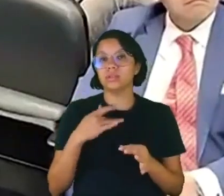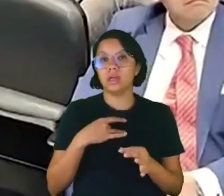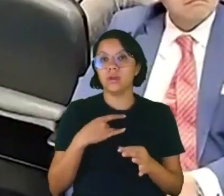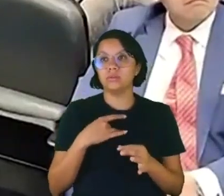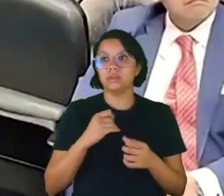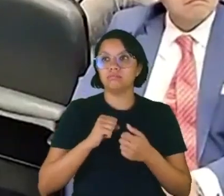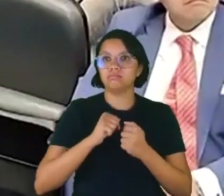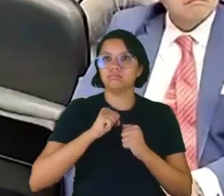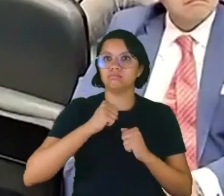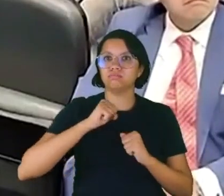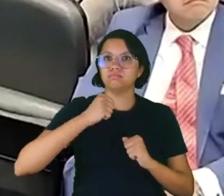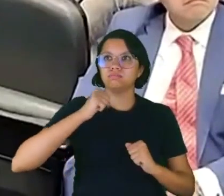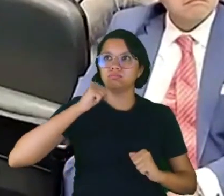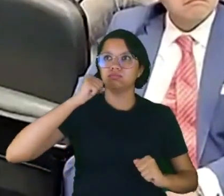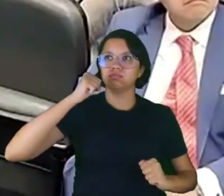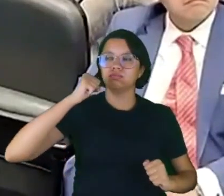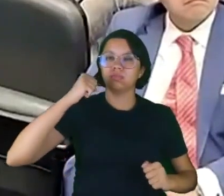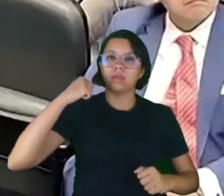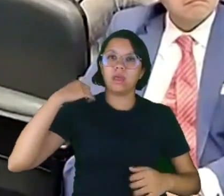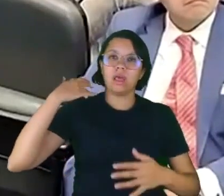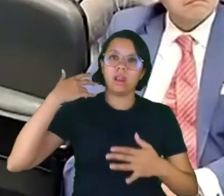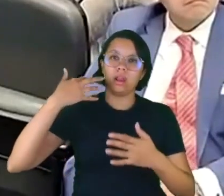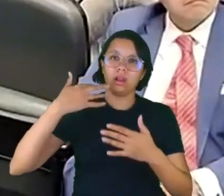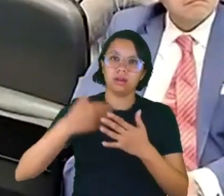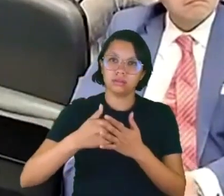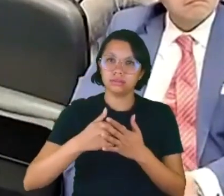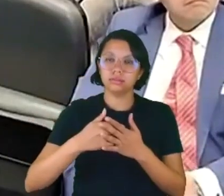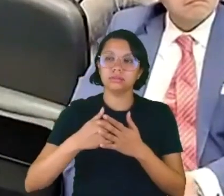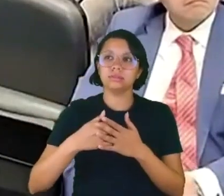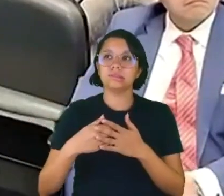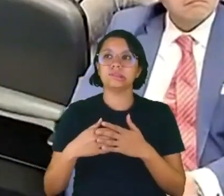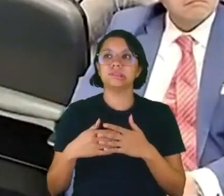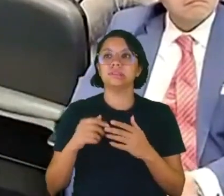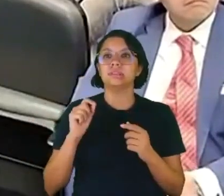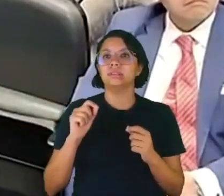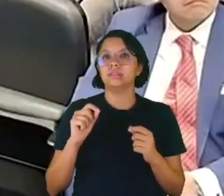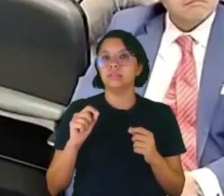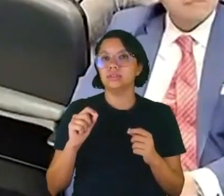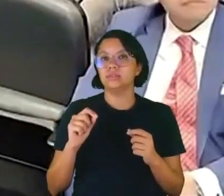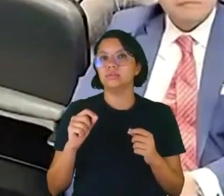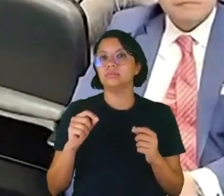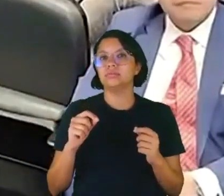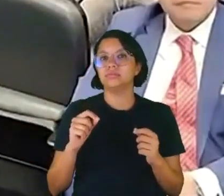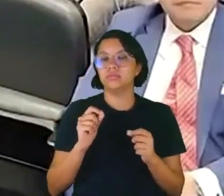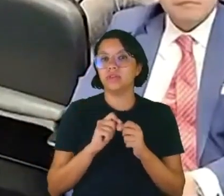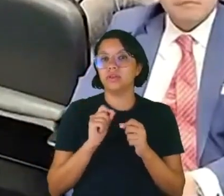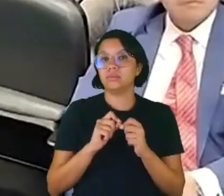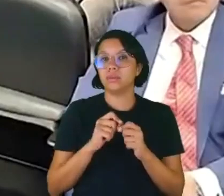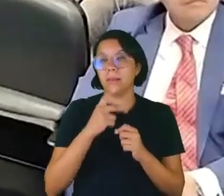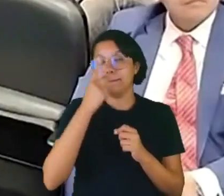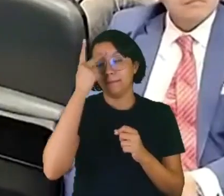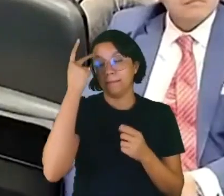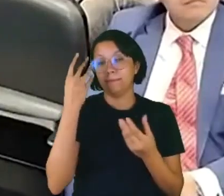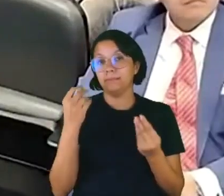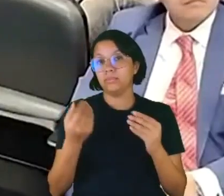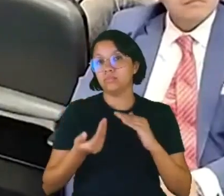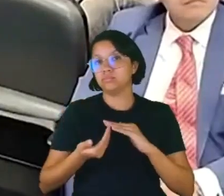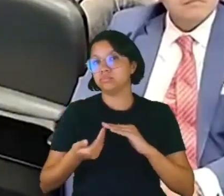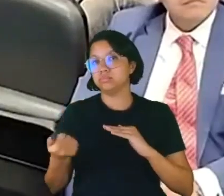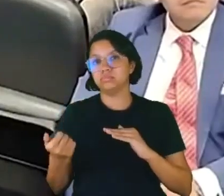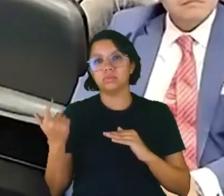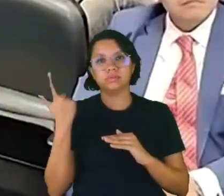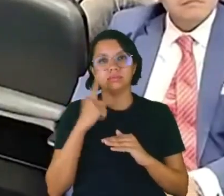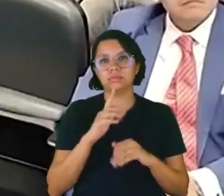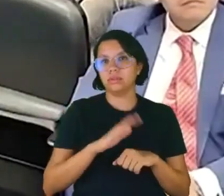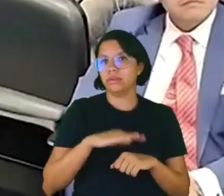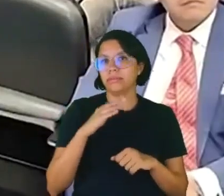têm aumentado ao longo dos anos, e isso acaba excluindo muita gente que não consegue mais